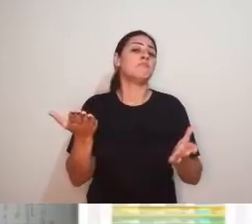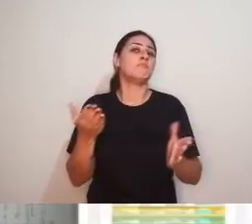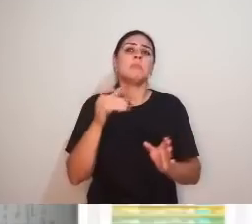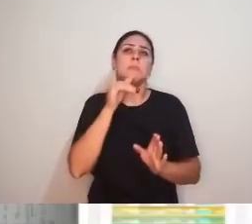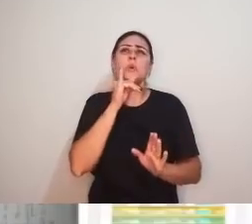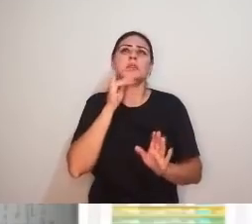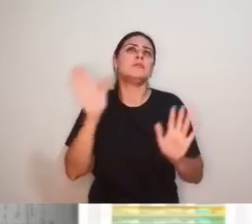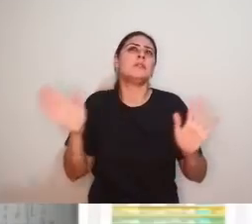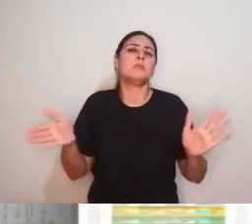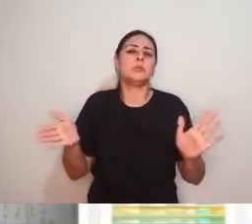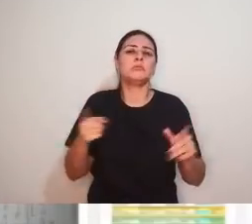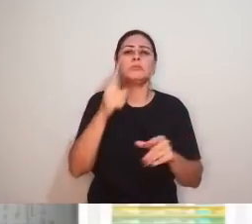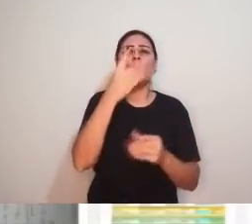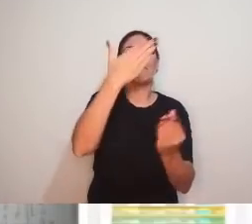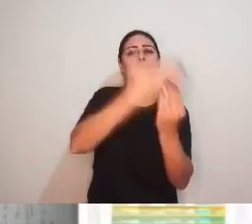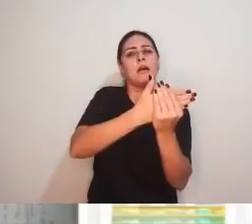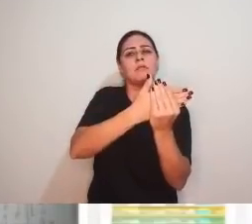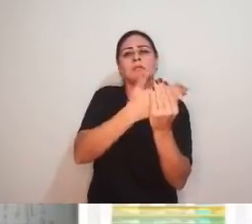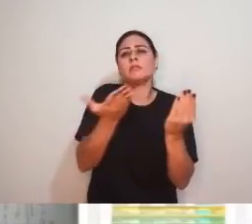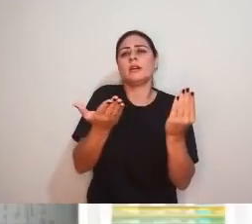ali uma